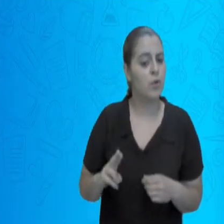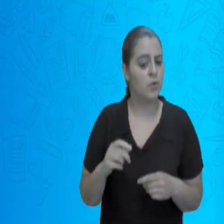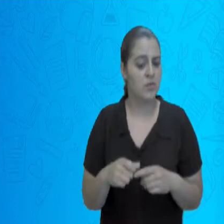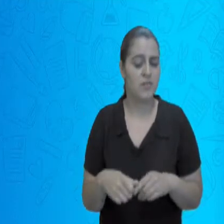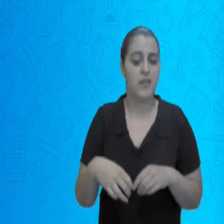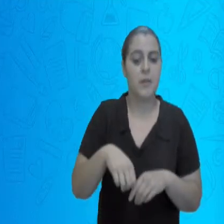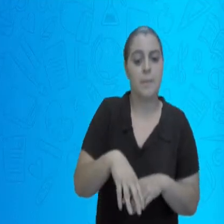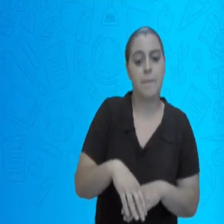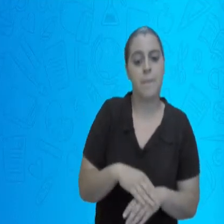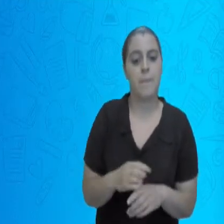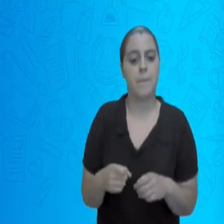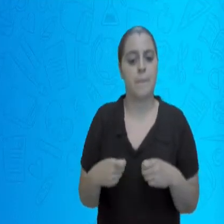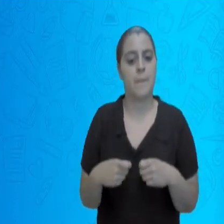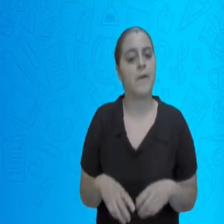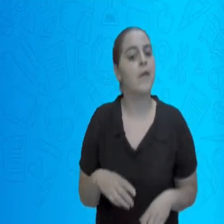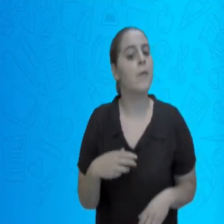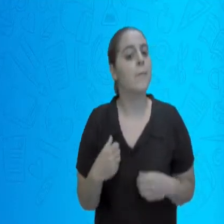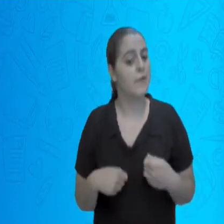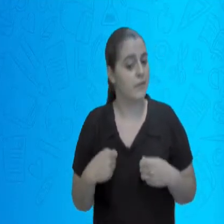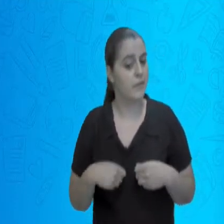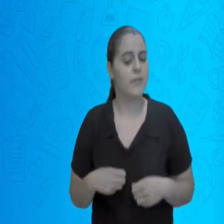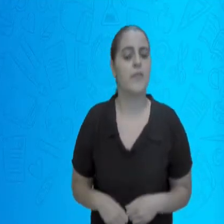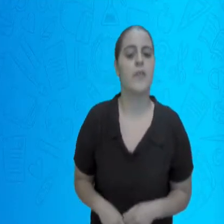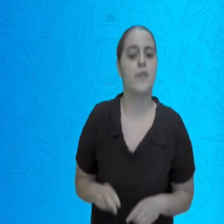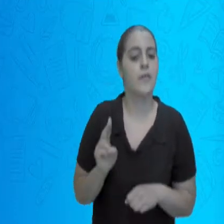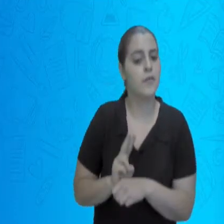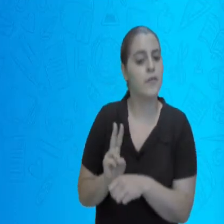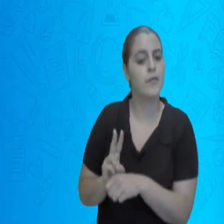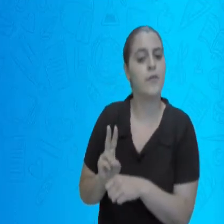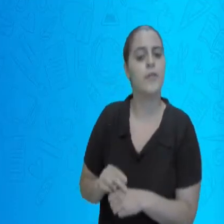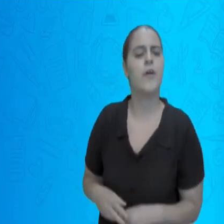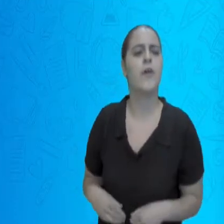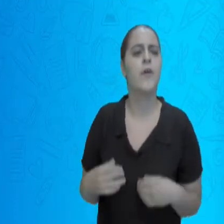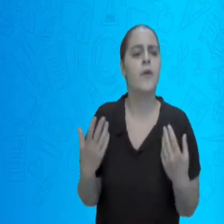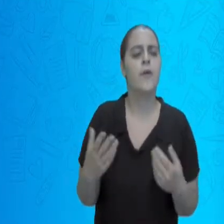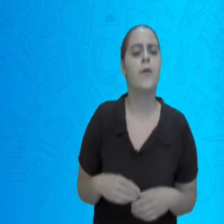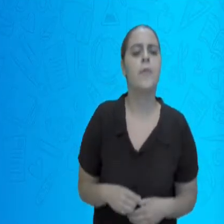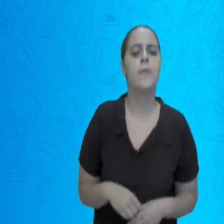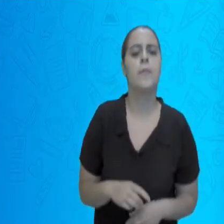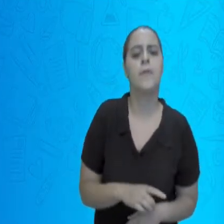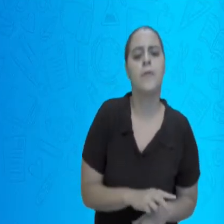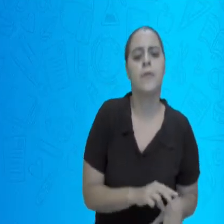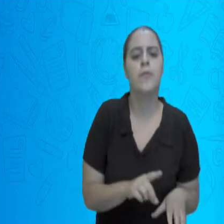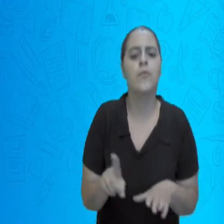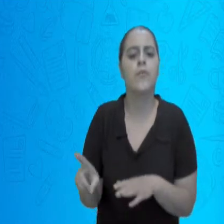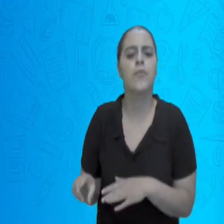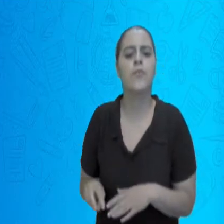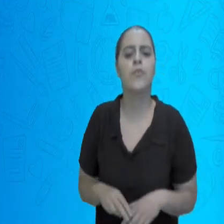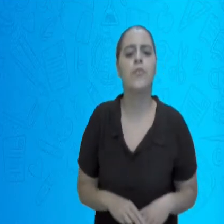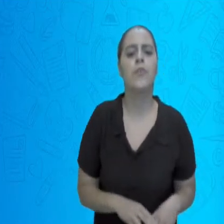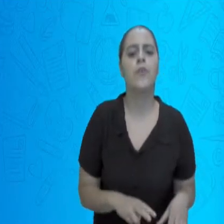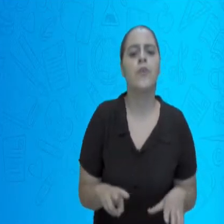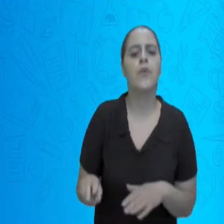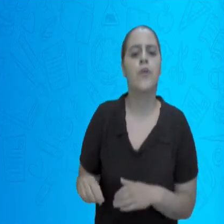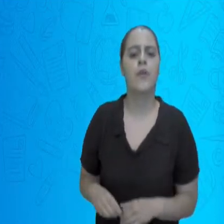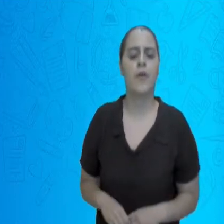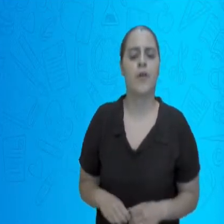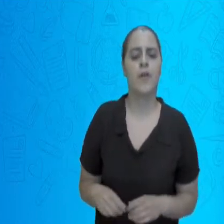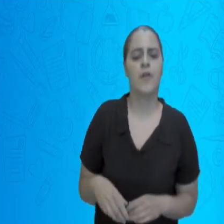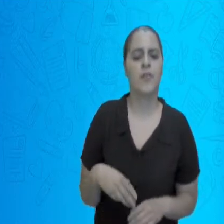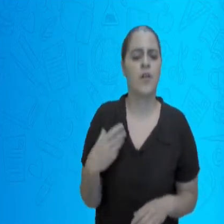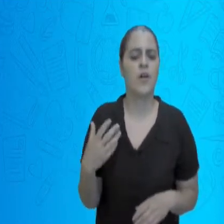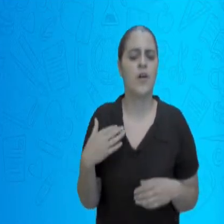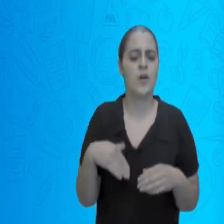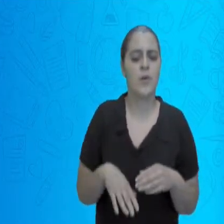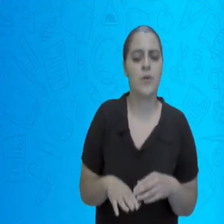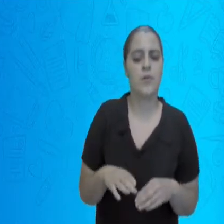úmido, não ter aquele cuidado. O que acontece? Com o passar dos dias, a umidade que fica